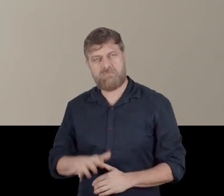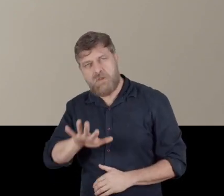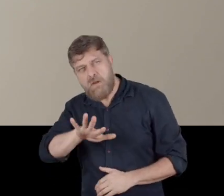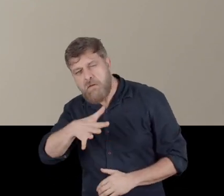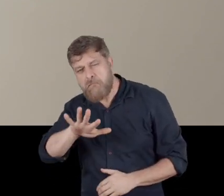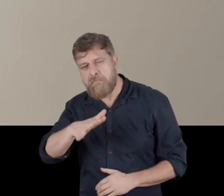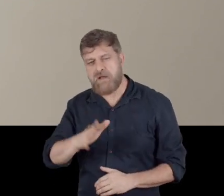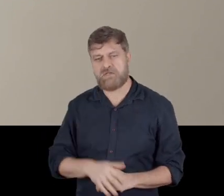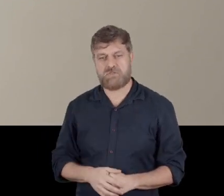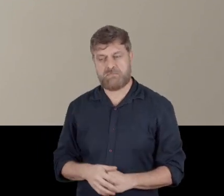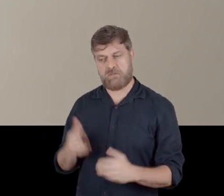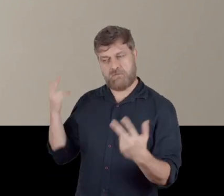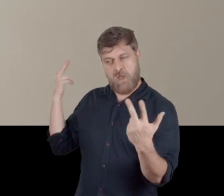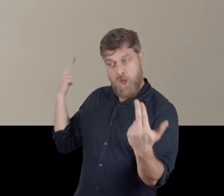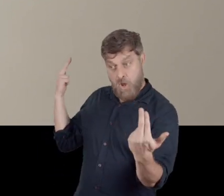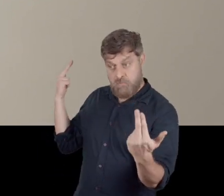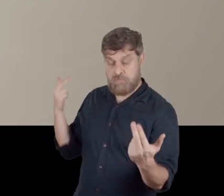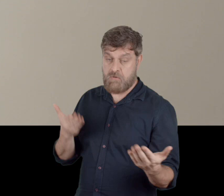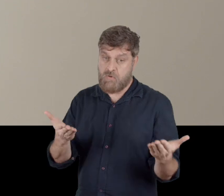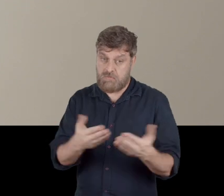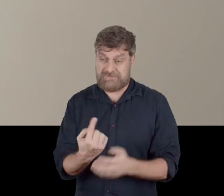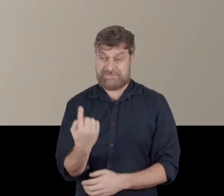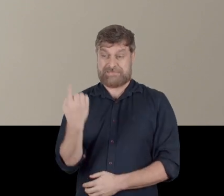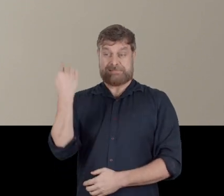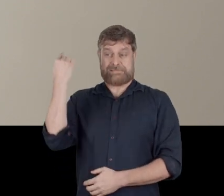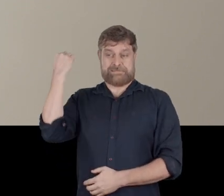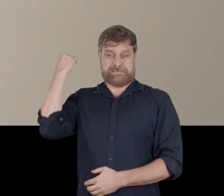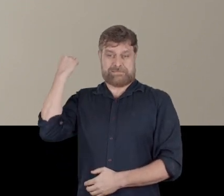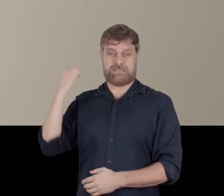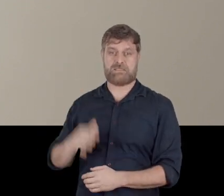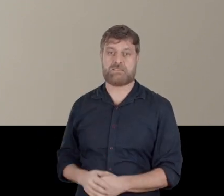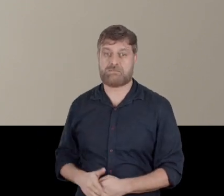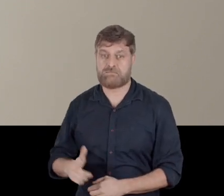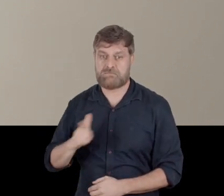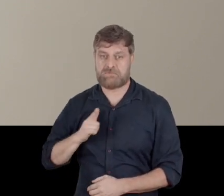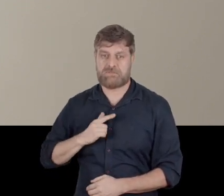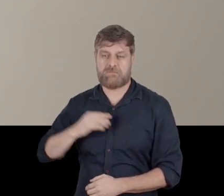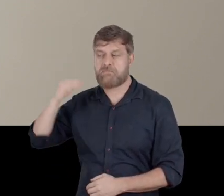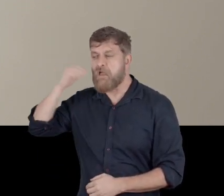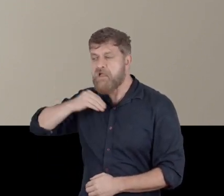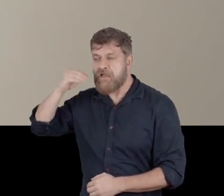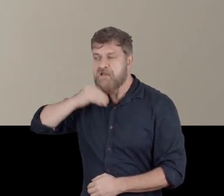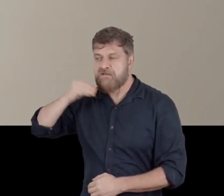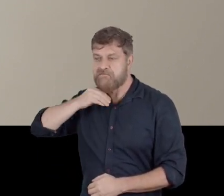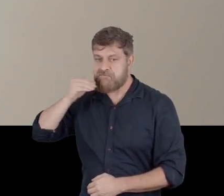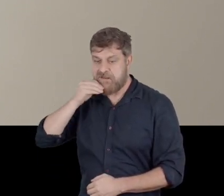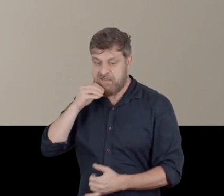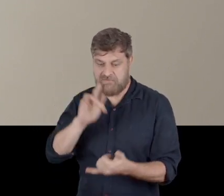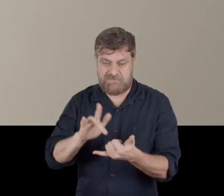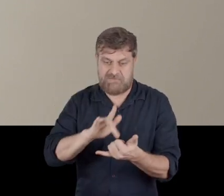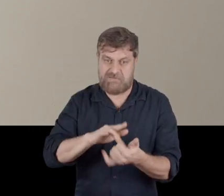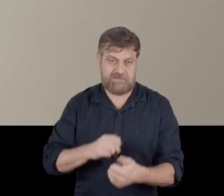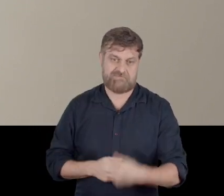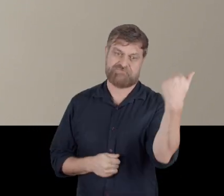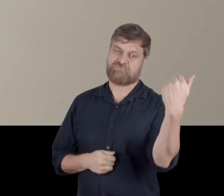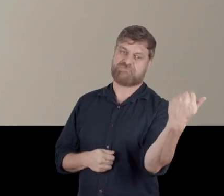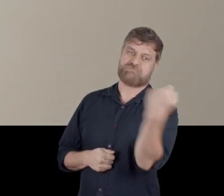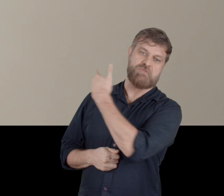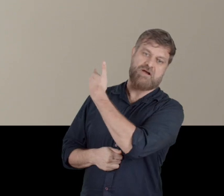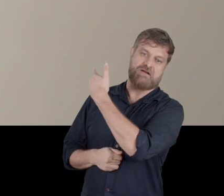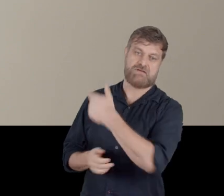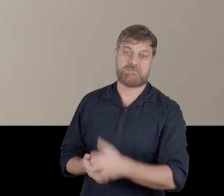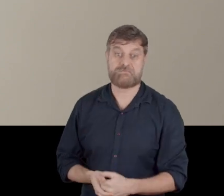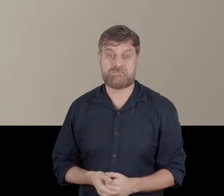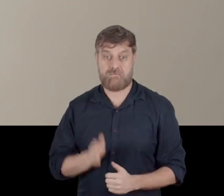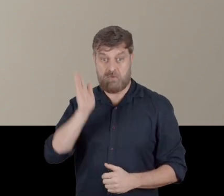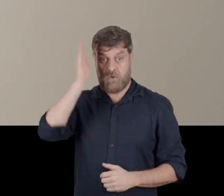como mais ou menos a gente conhece ele hoje em dia. Óbvio que nos primórdios bastante menos poderoso que até o nosso celular.